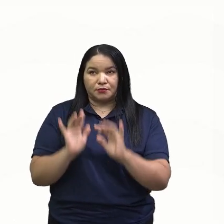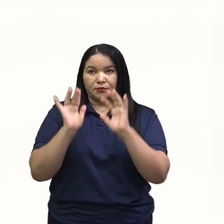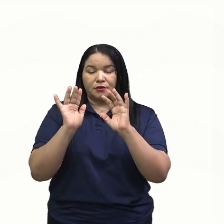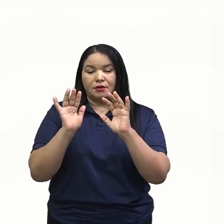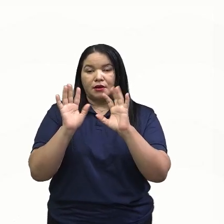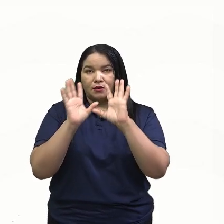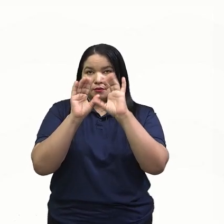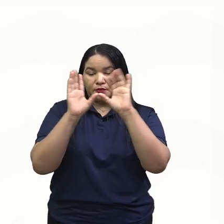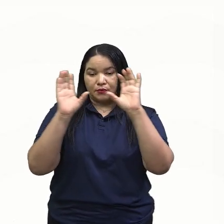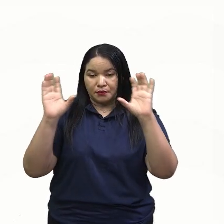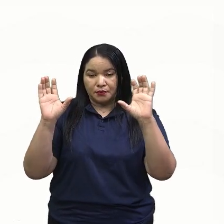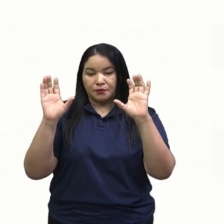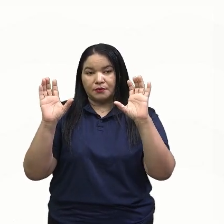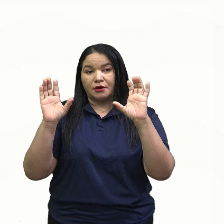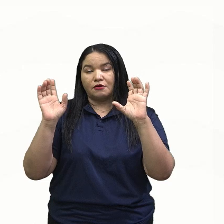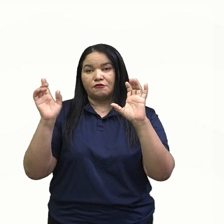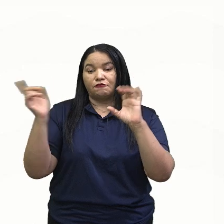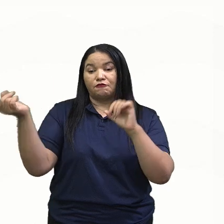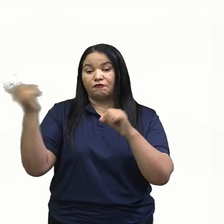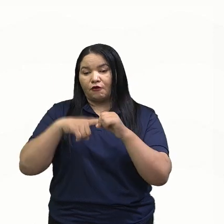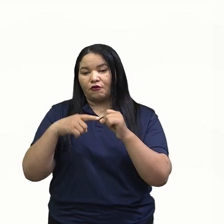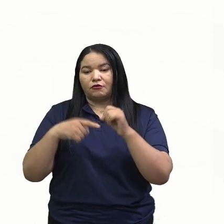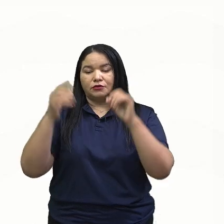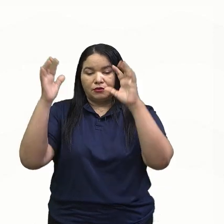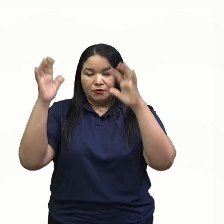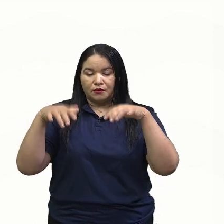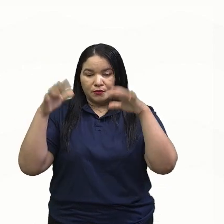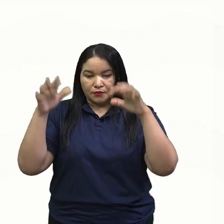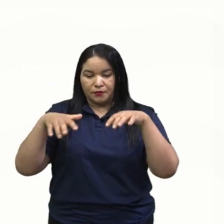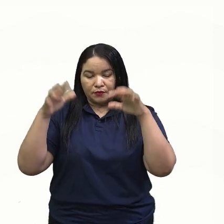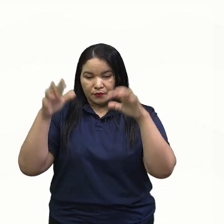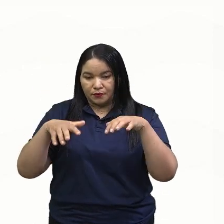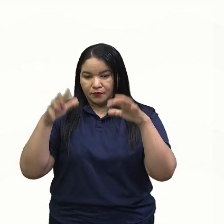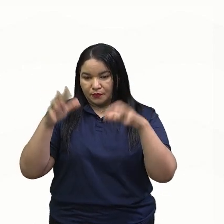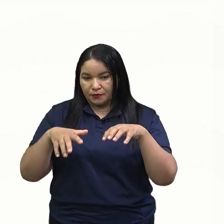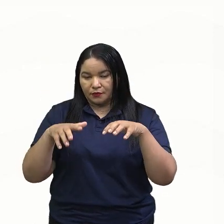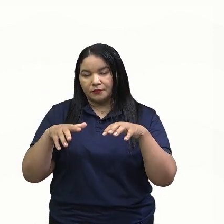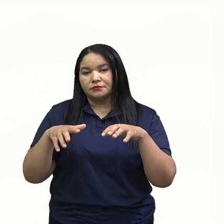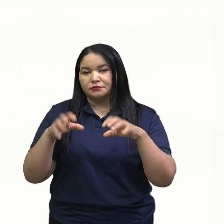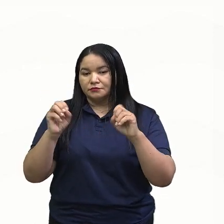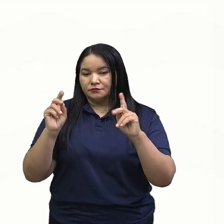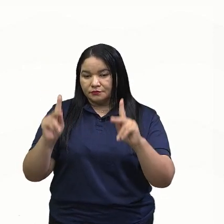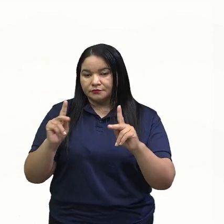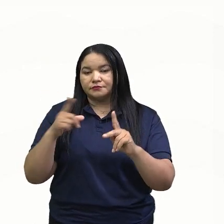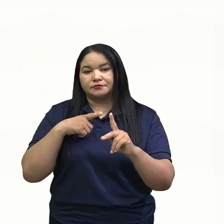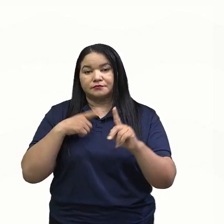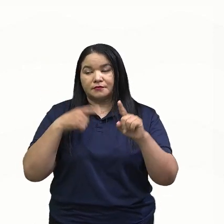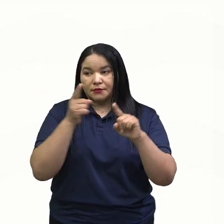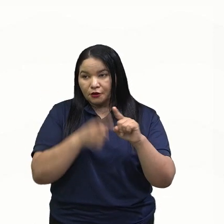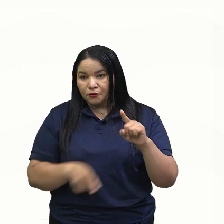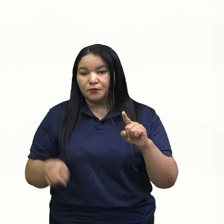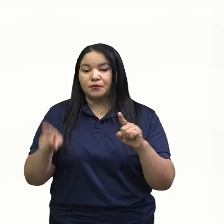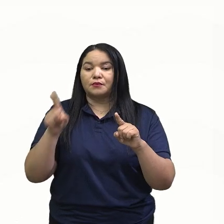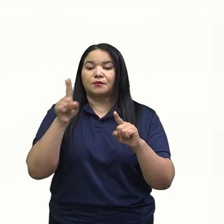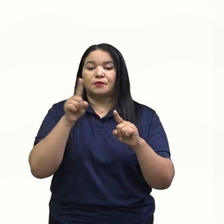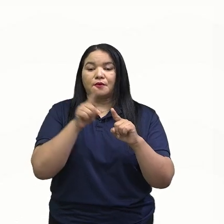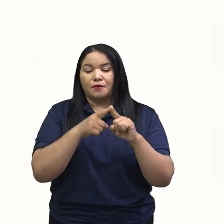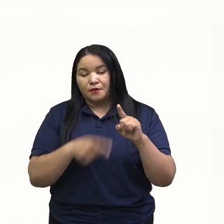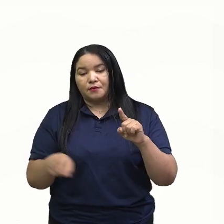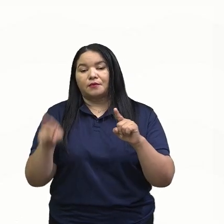volta em forma de chuva novamente. Então, nós temos esse ciclo aí da